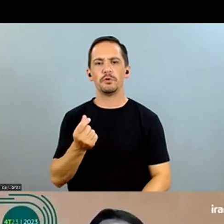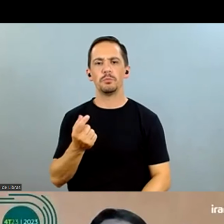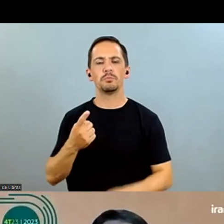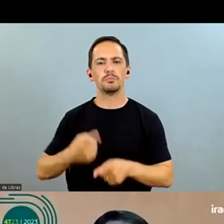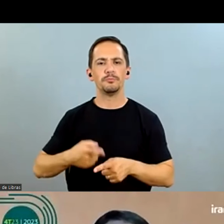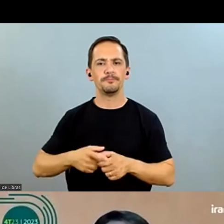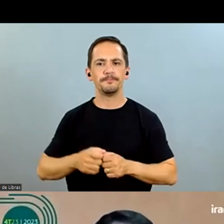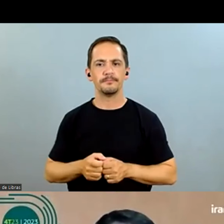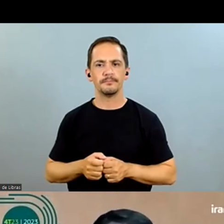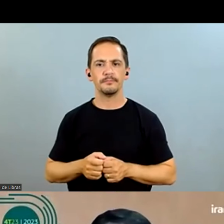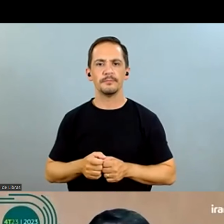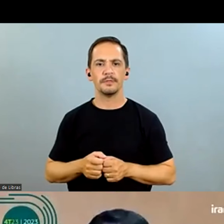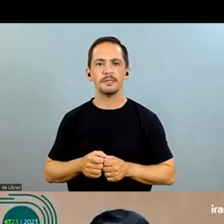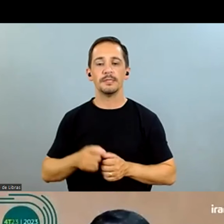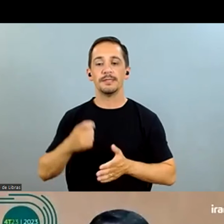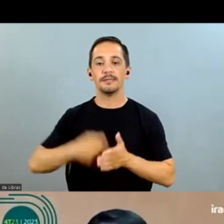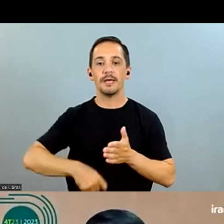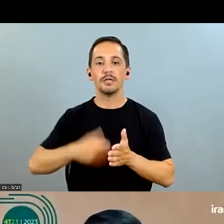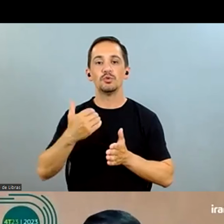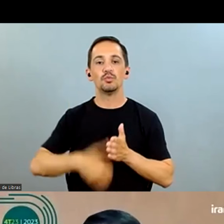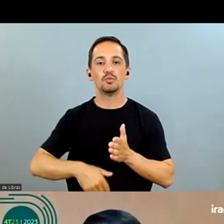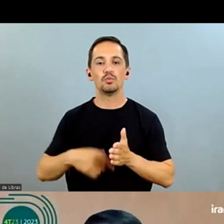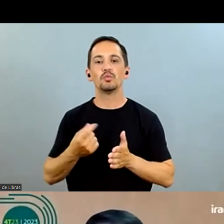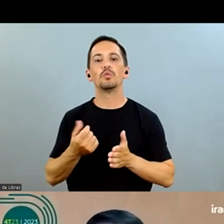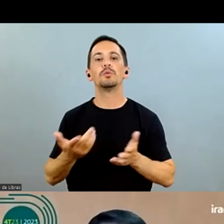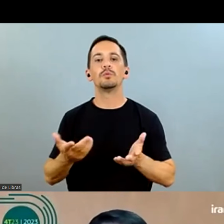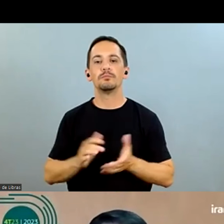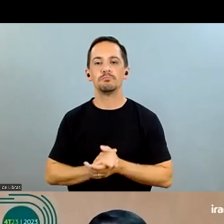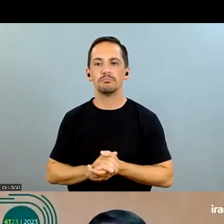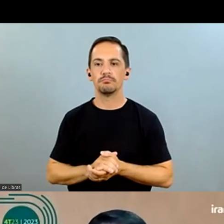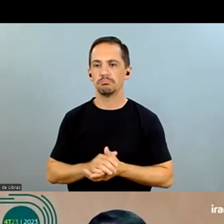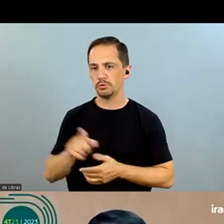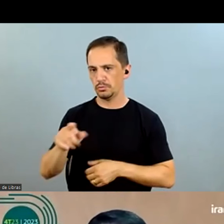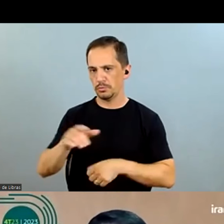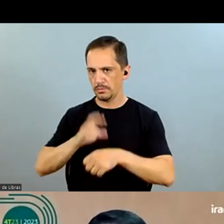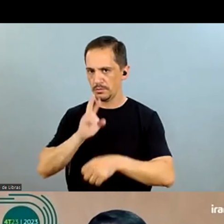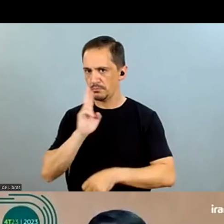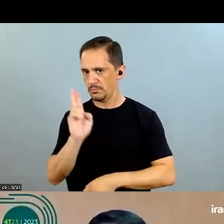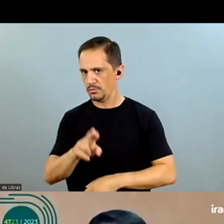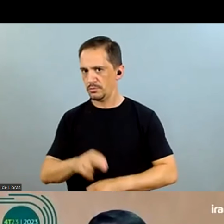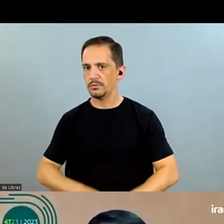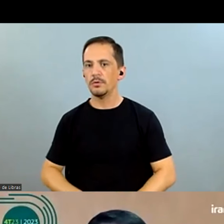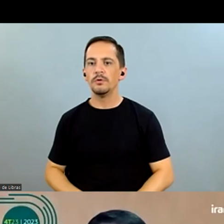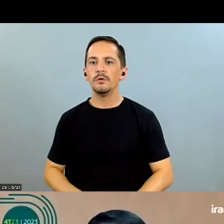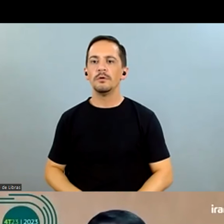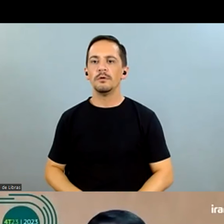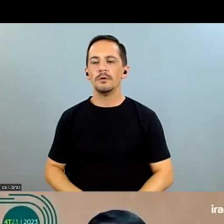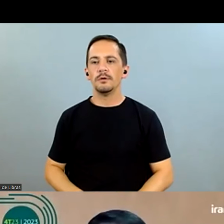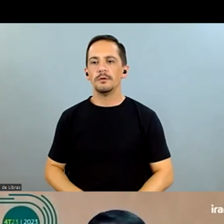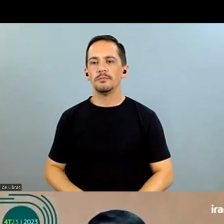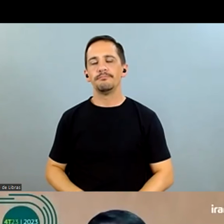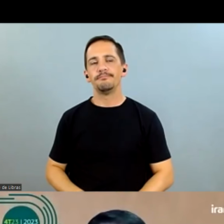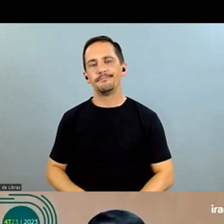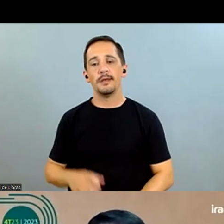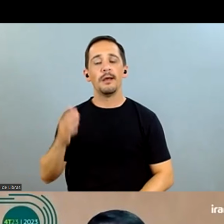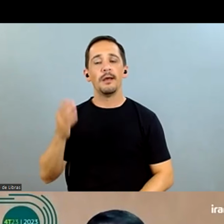foi a taxa de desconto quer responder pode ser eh é como Eu mencionei ali na na